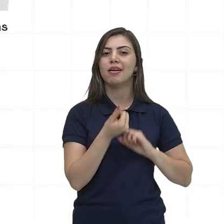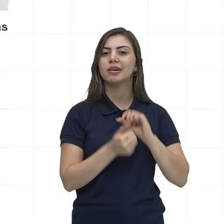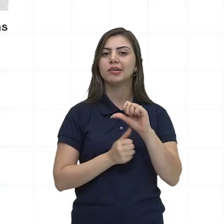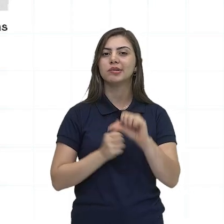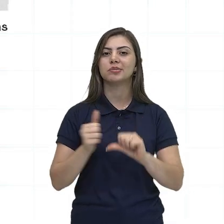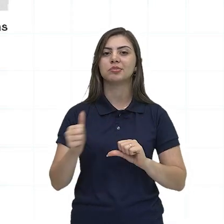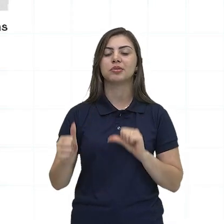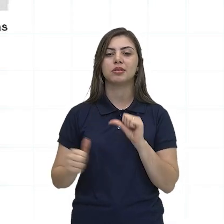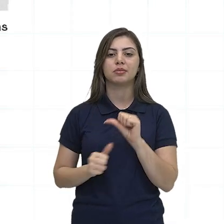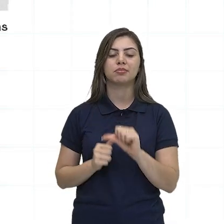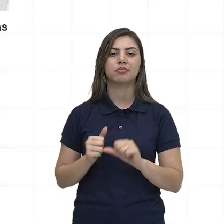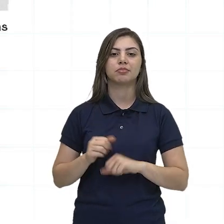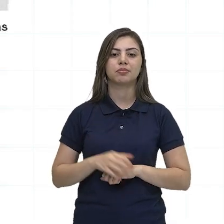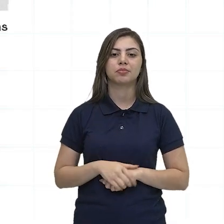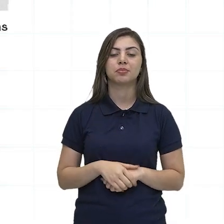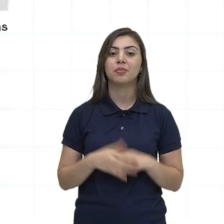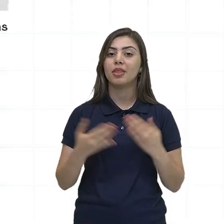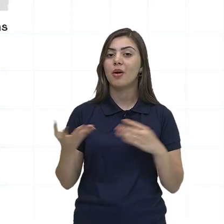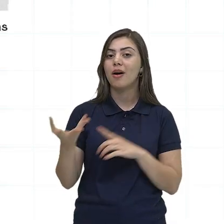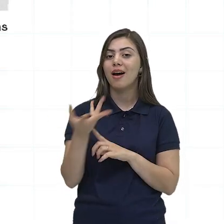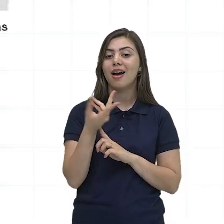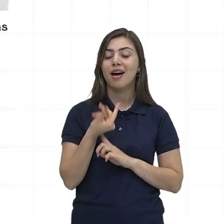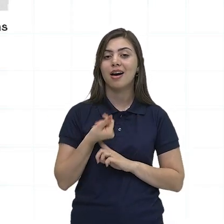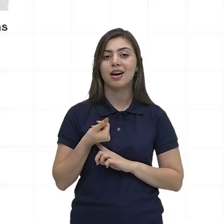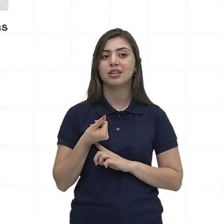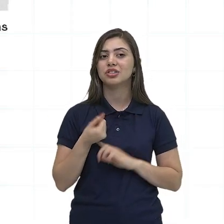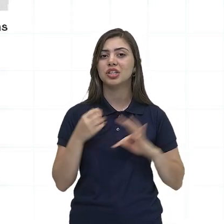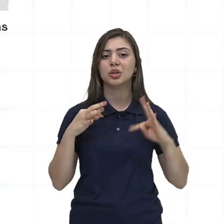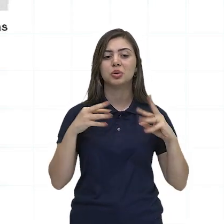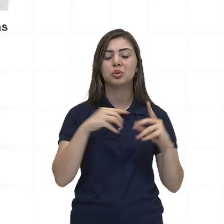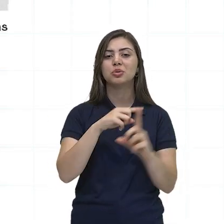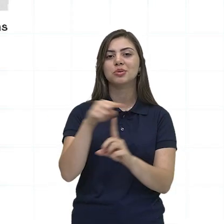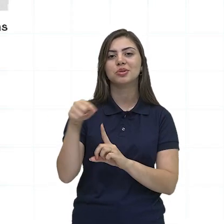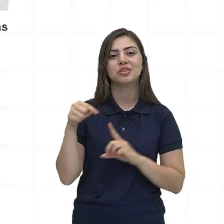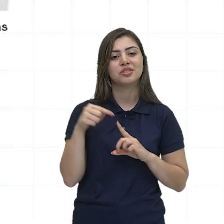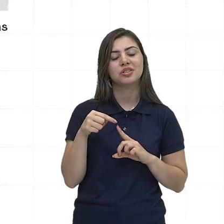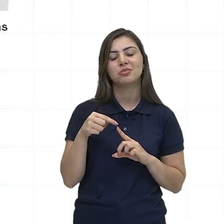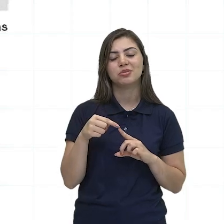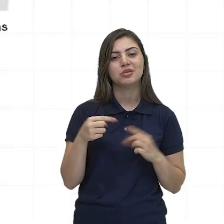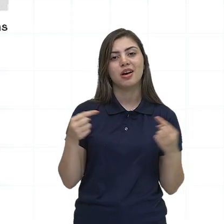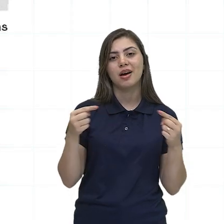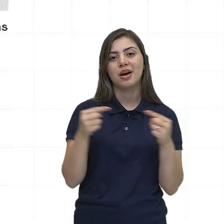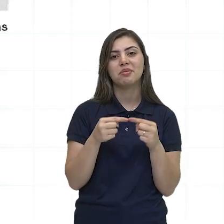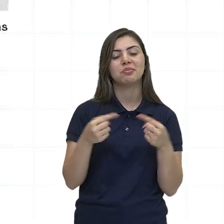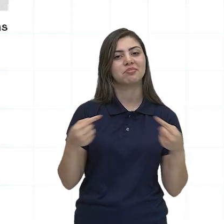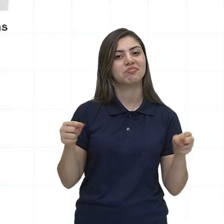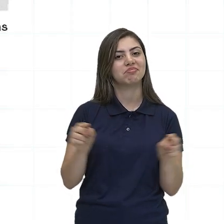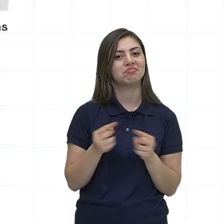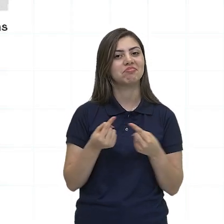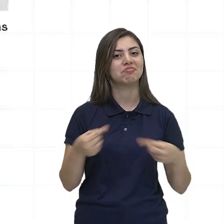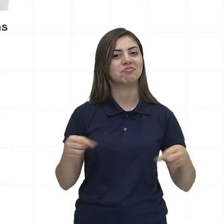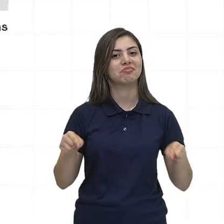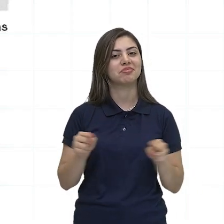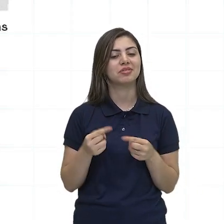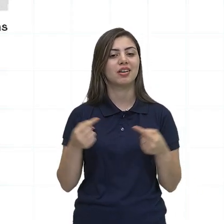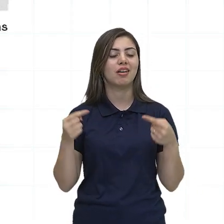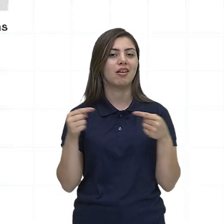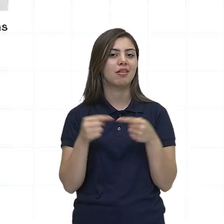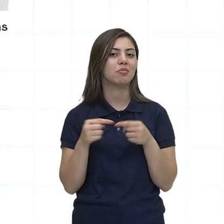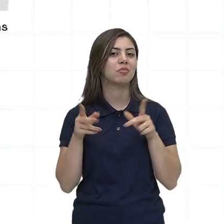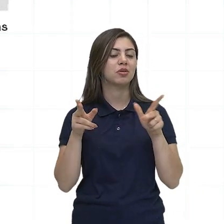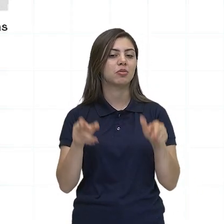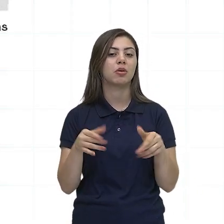transformado. E quando eu falo de arte, eu falo da arte como um todo, incluindo a música, né? Então, o canto ele